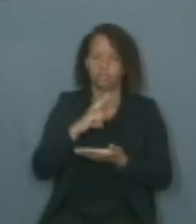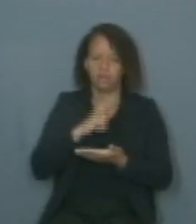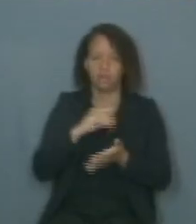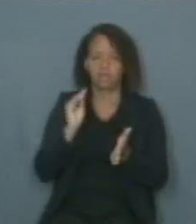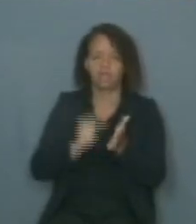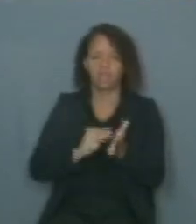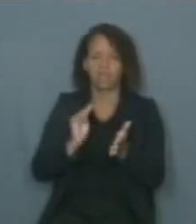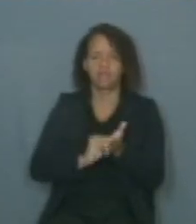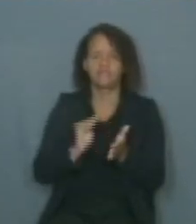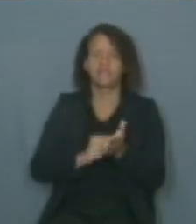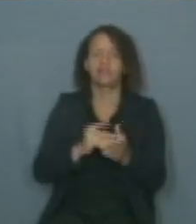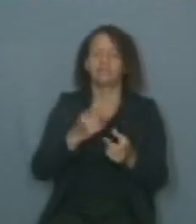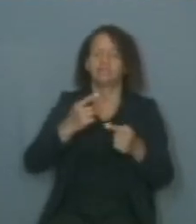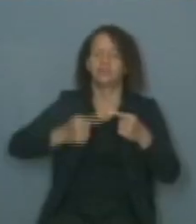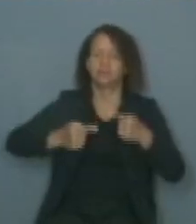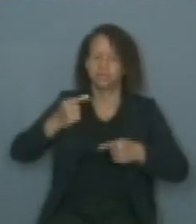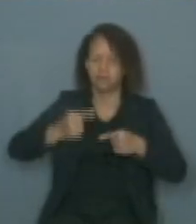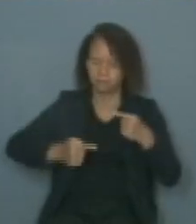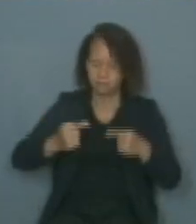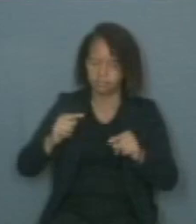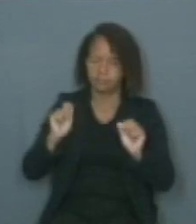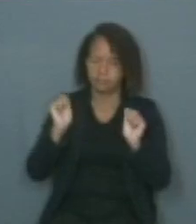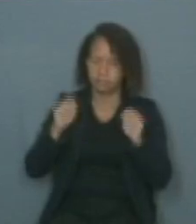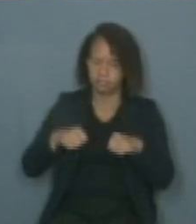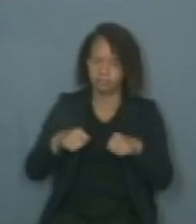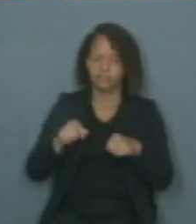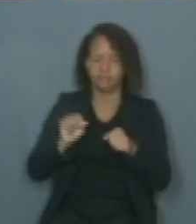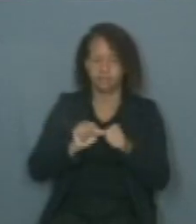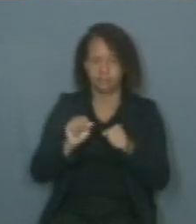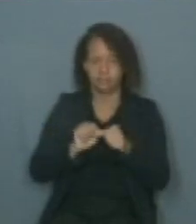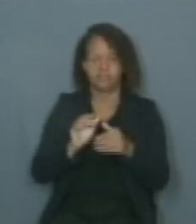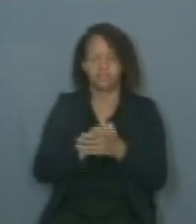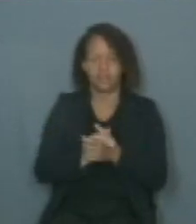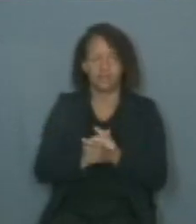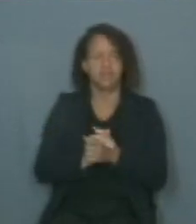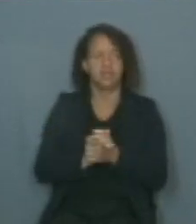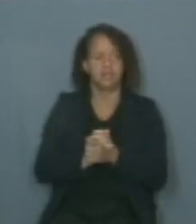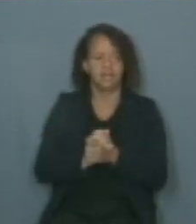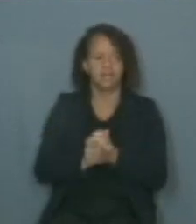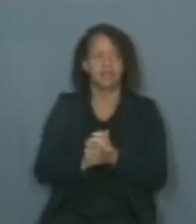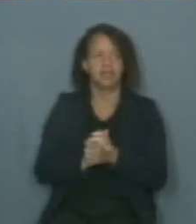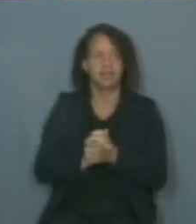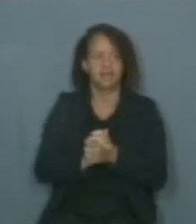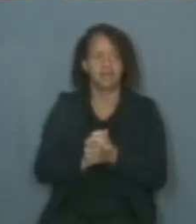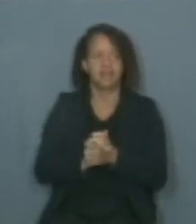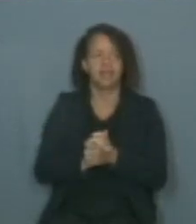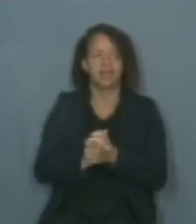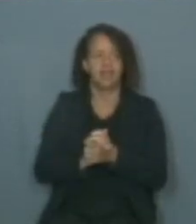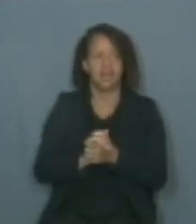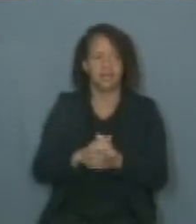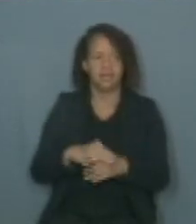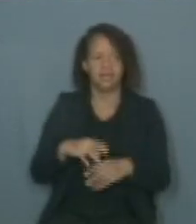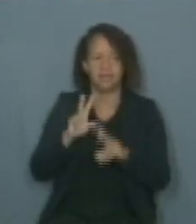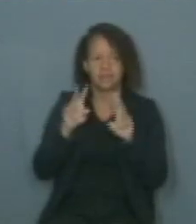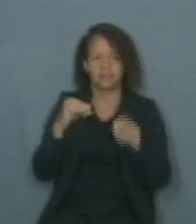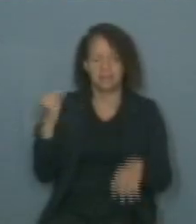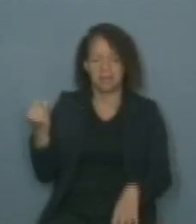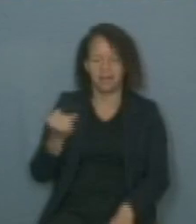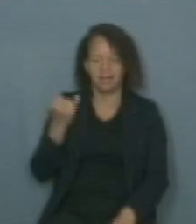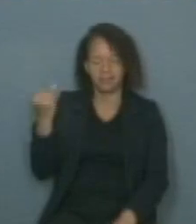é vontade política, é competência para fazer. E aí entra um ponto muito importante a